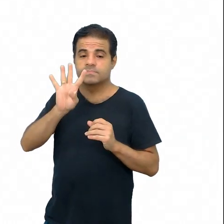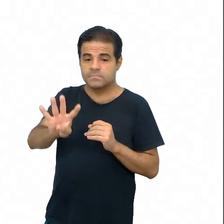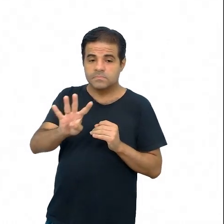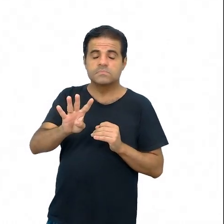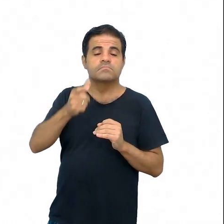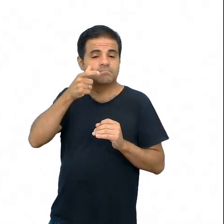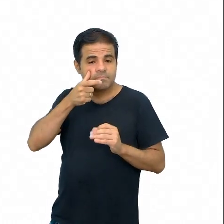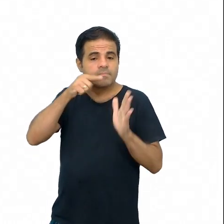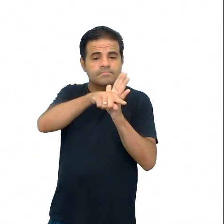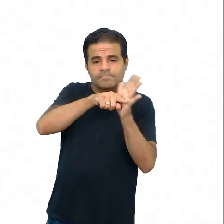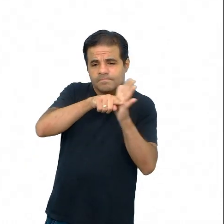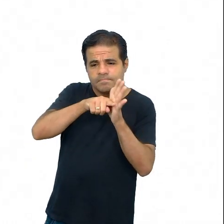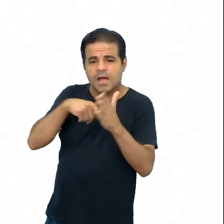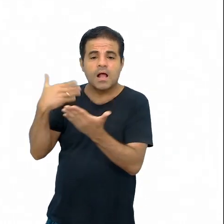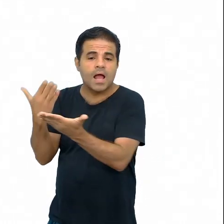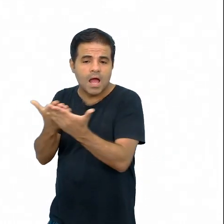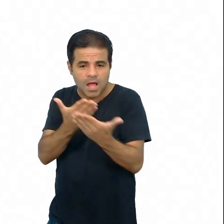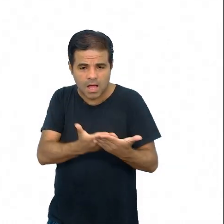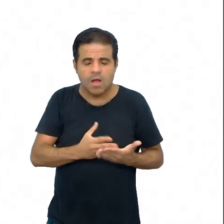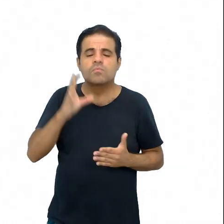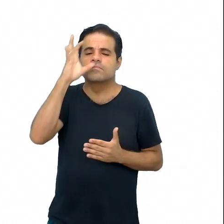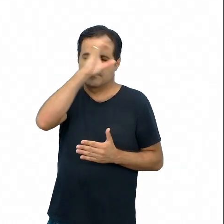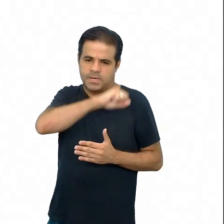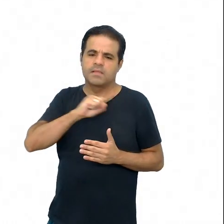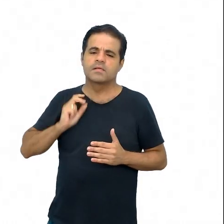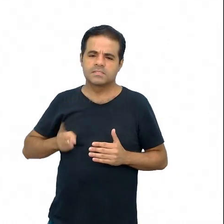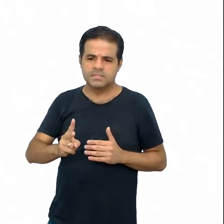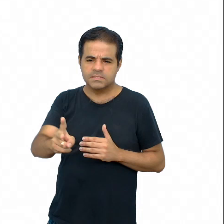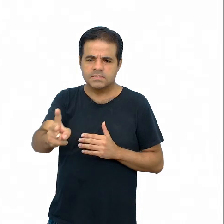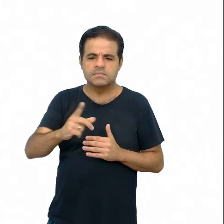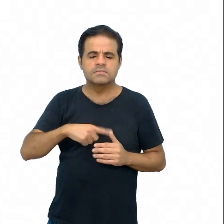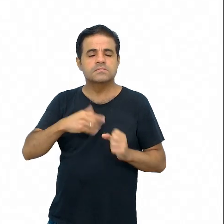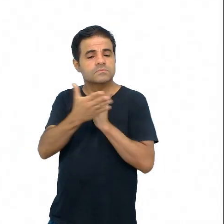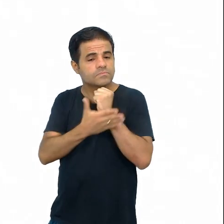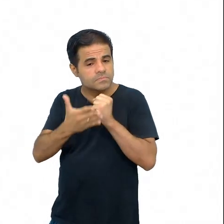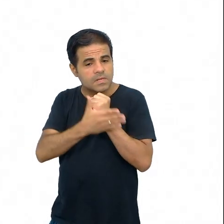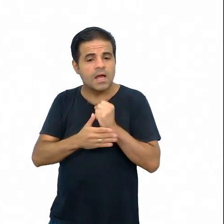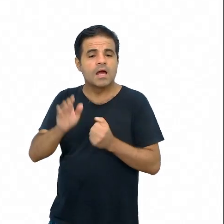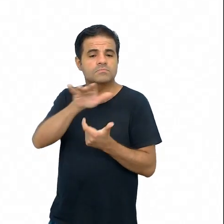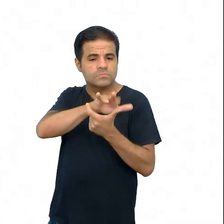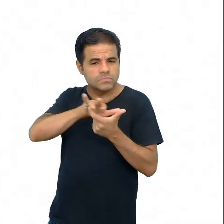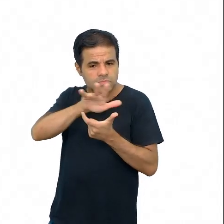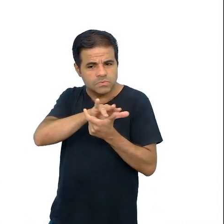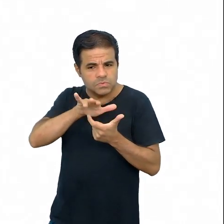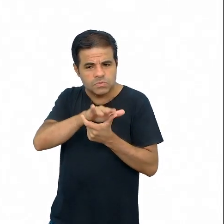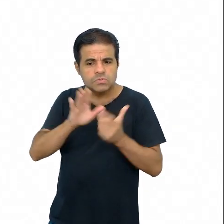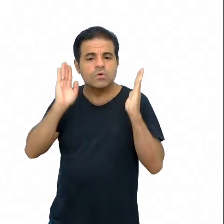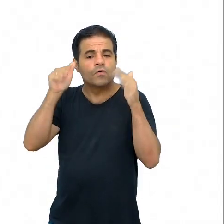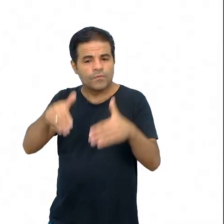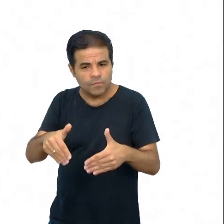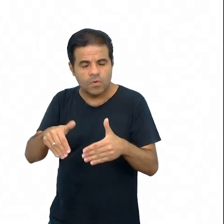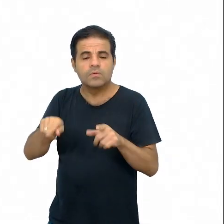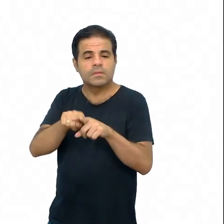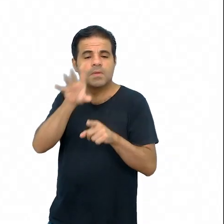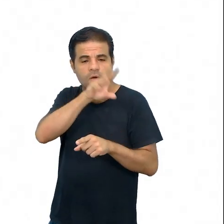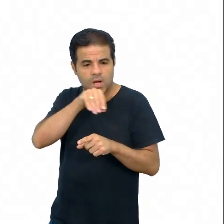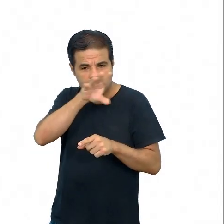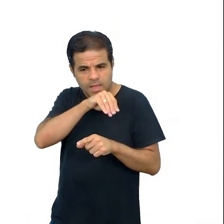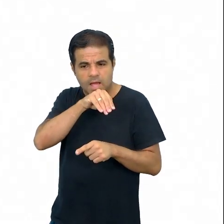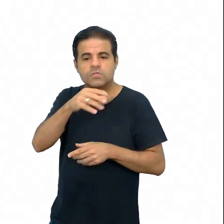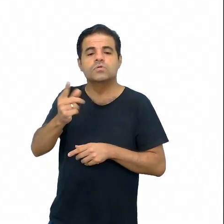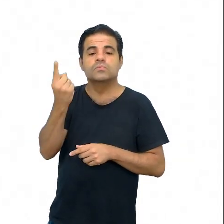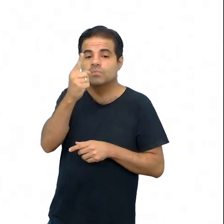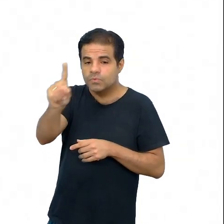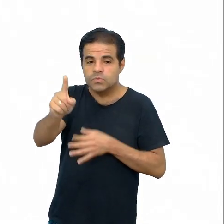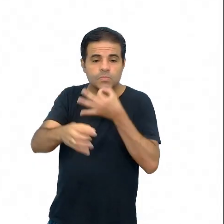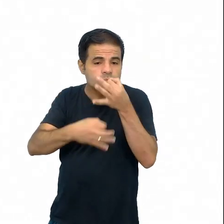4, para analisar uma aula do Aprender Sempre, tendo como base o letramento com foco na oralidade. E, por